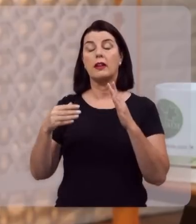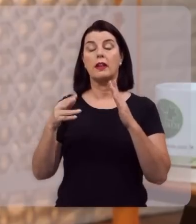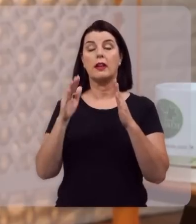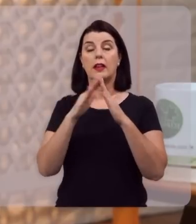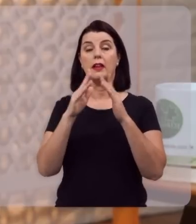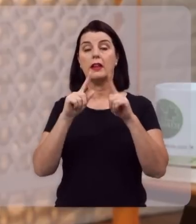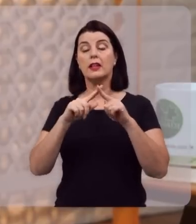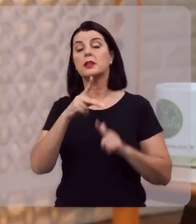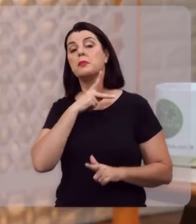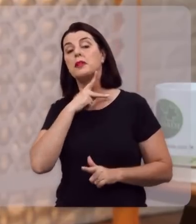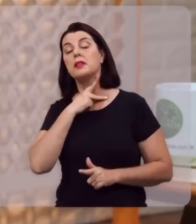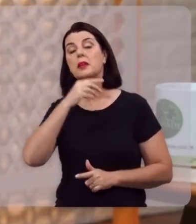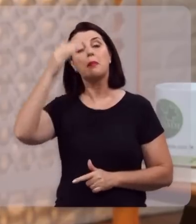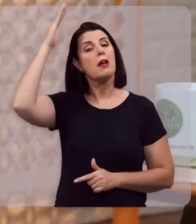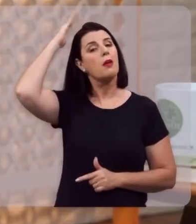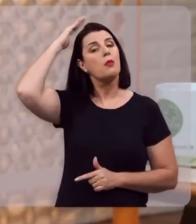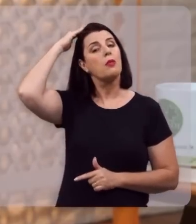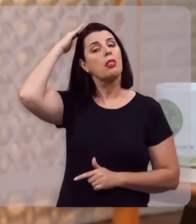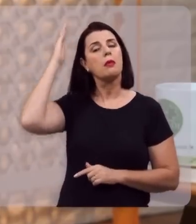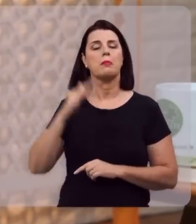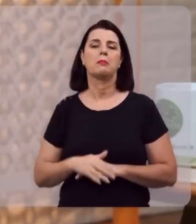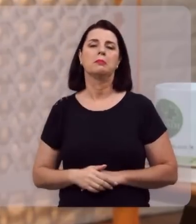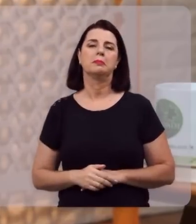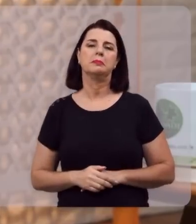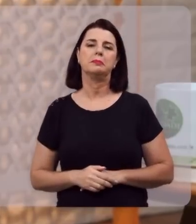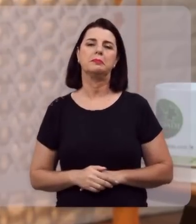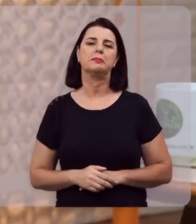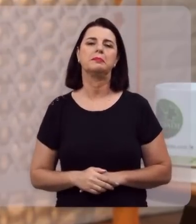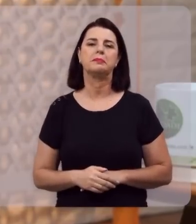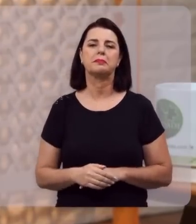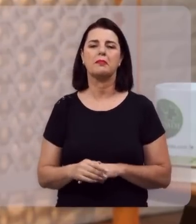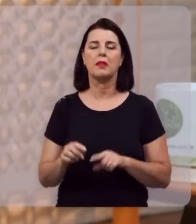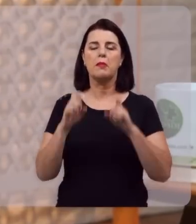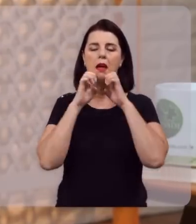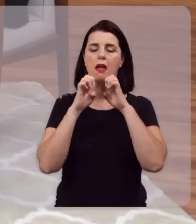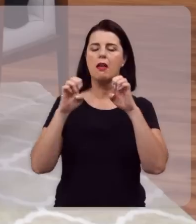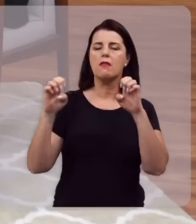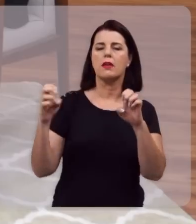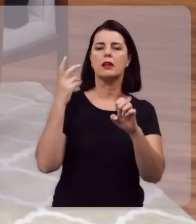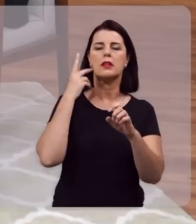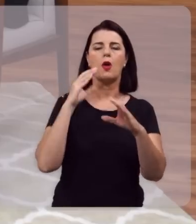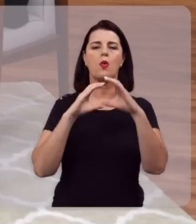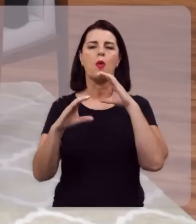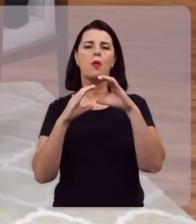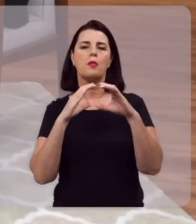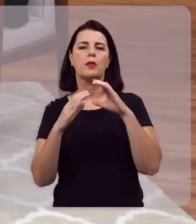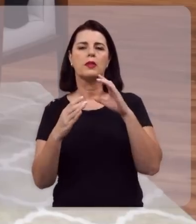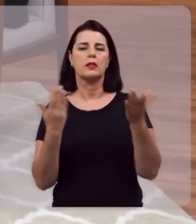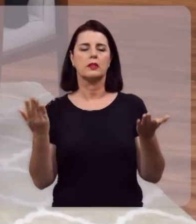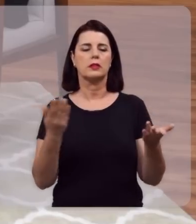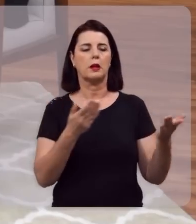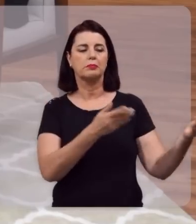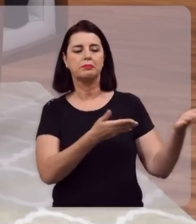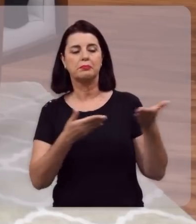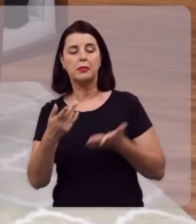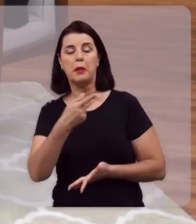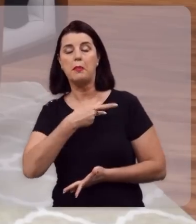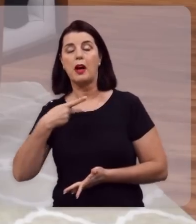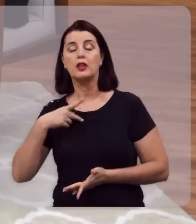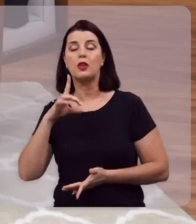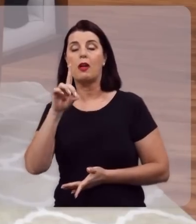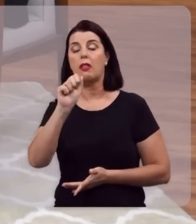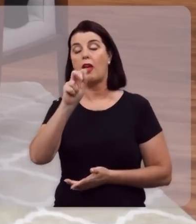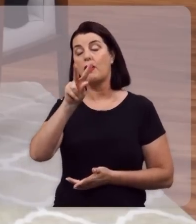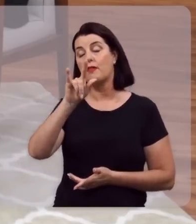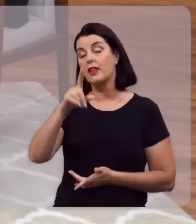e também conselheiro da APECOM, Agência Presbiteriana de Evangelização e Comunicação. Reverendo Davi, seja mais uma vez muito